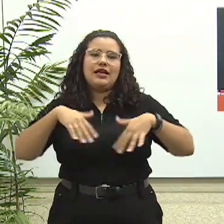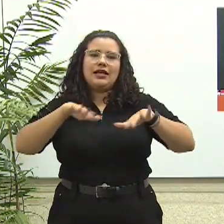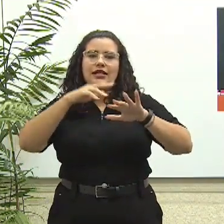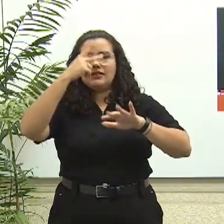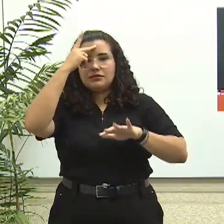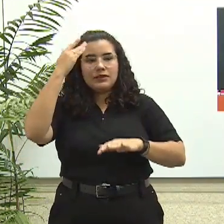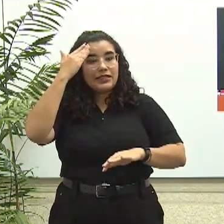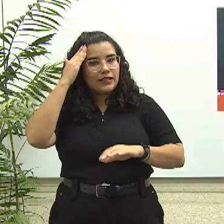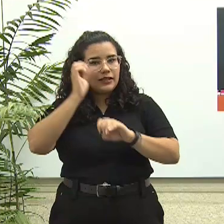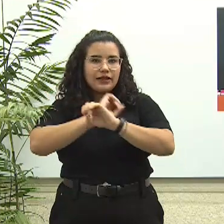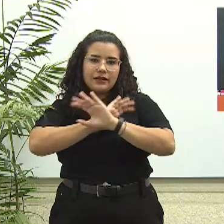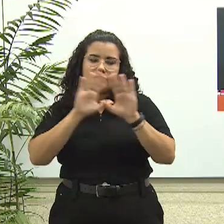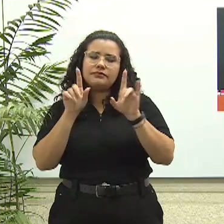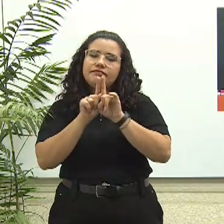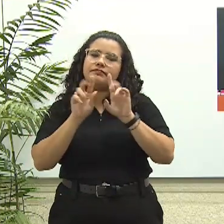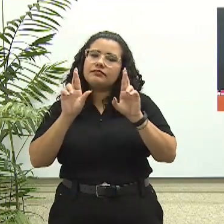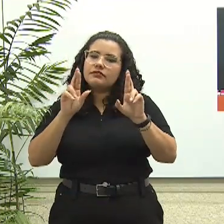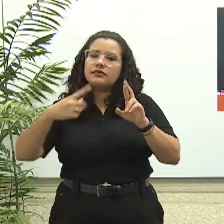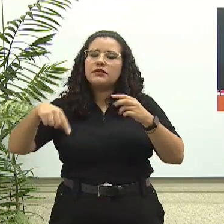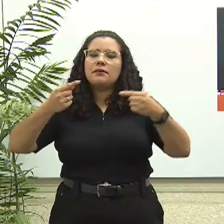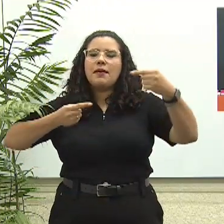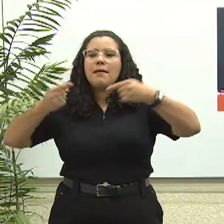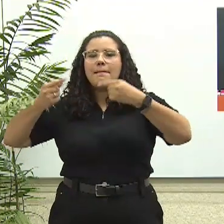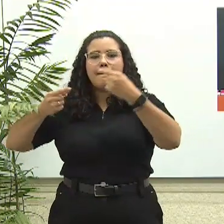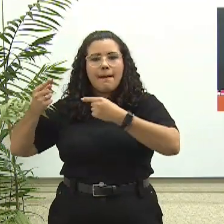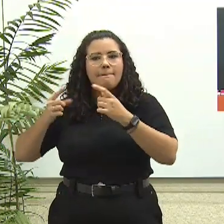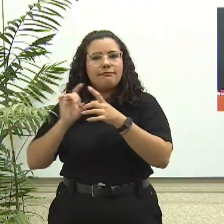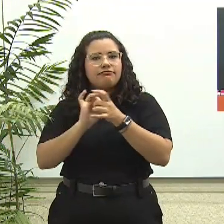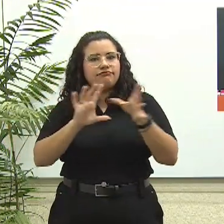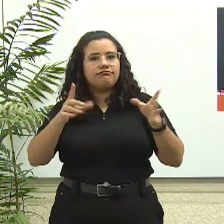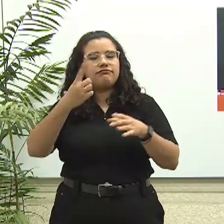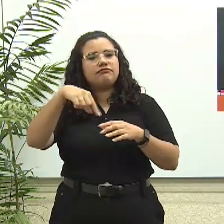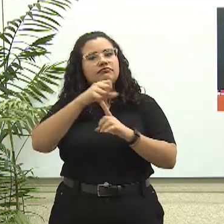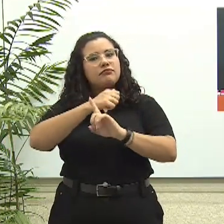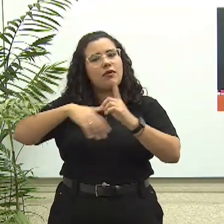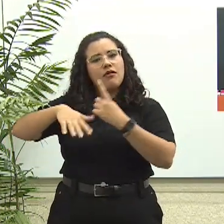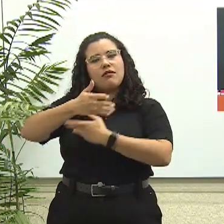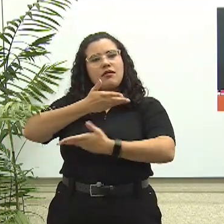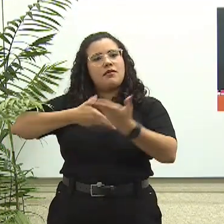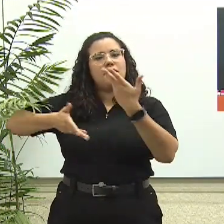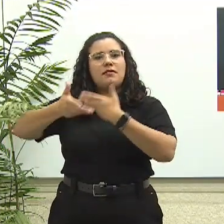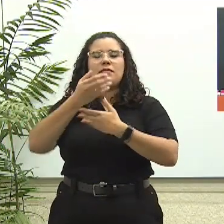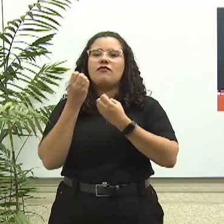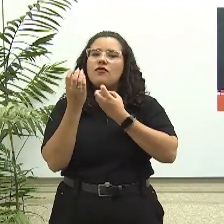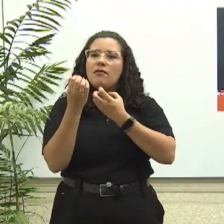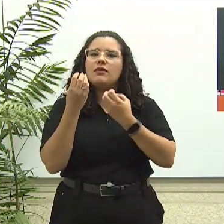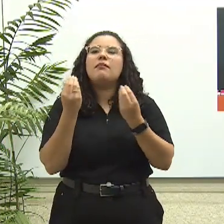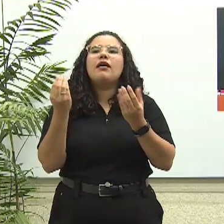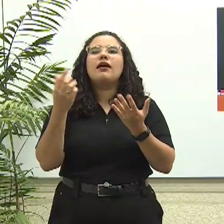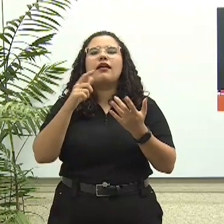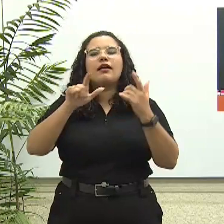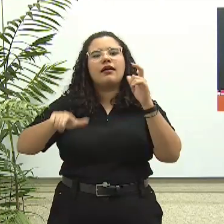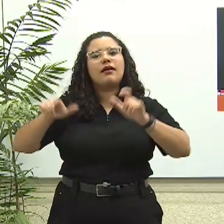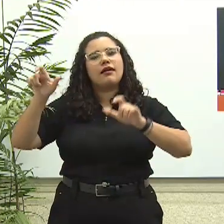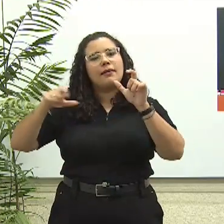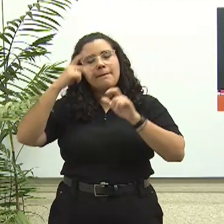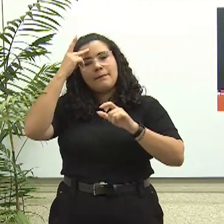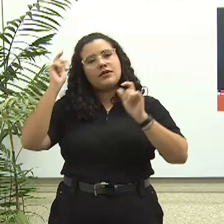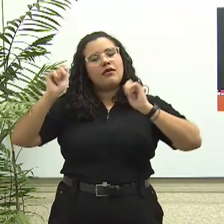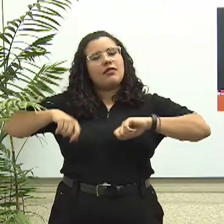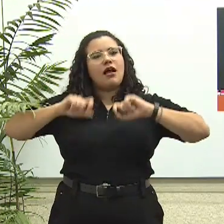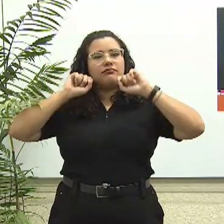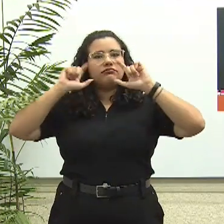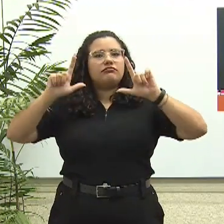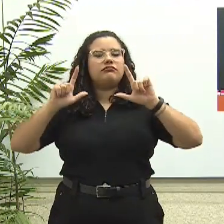Espera que esse debate eh permita eh socializar essas informações para que mais pessoas fiquem atentos e que a gente possa